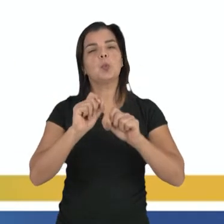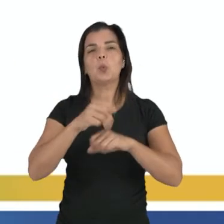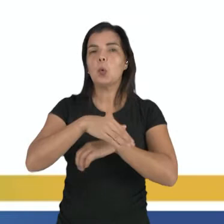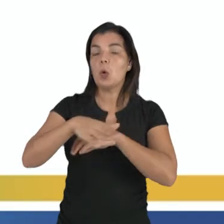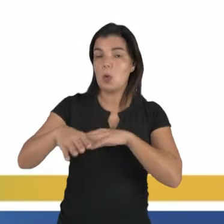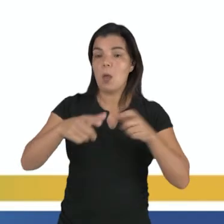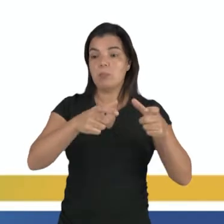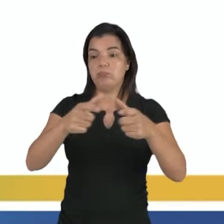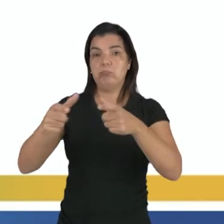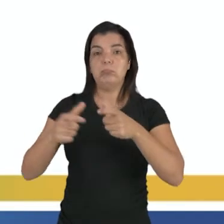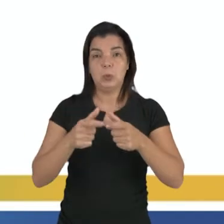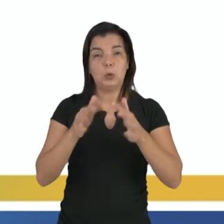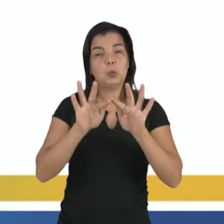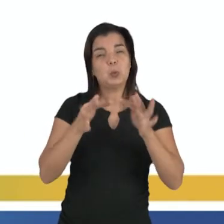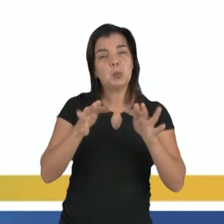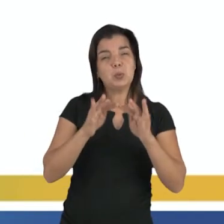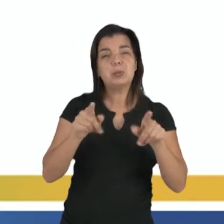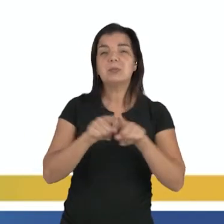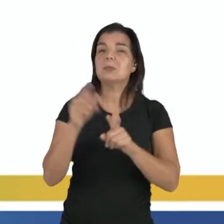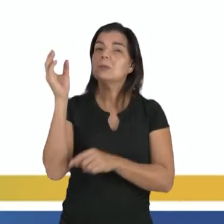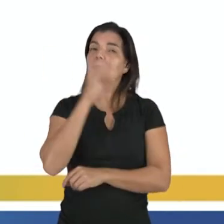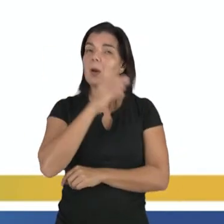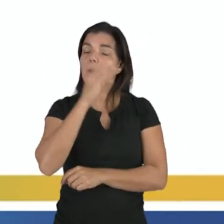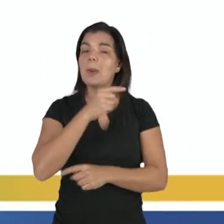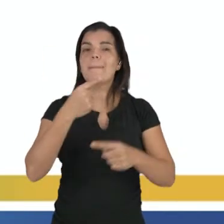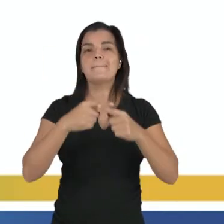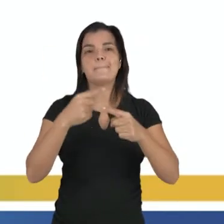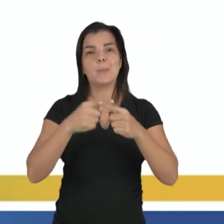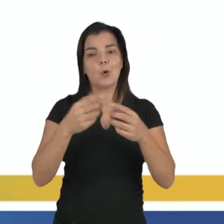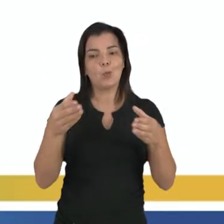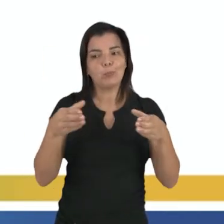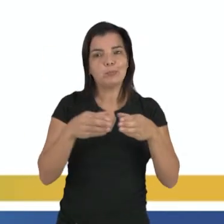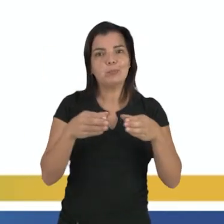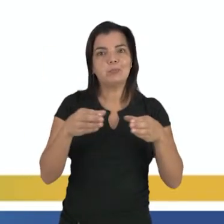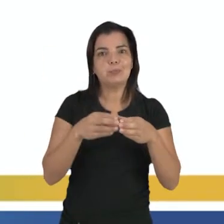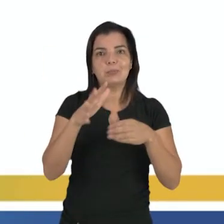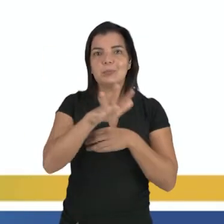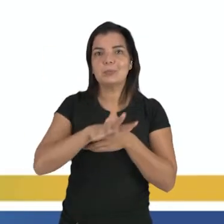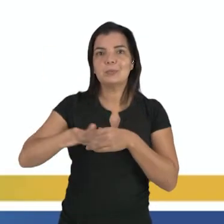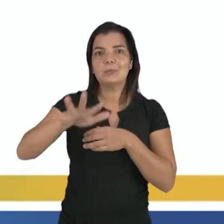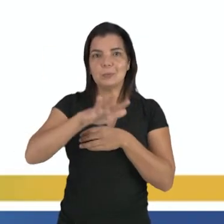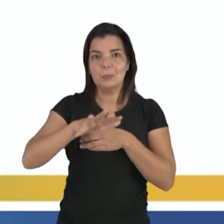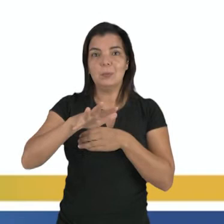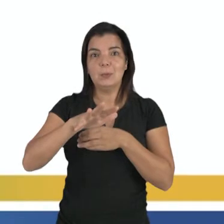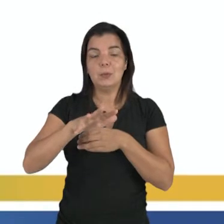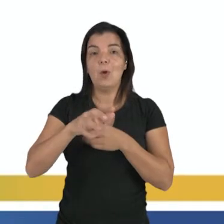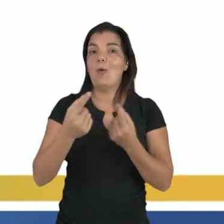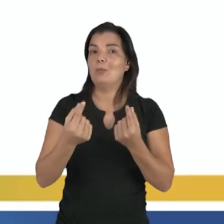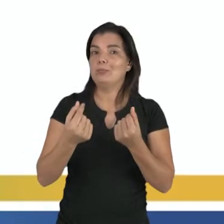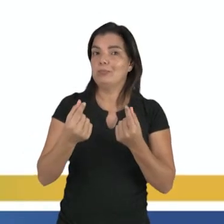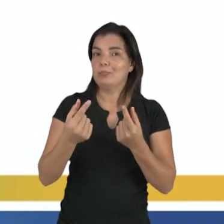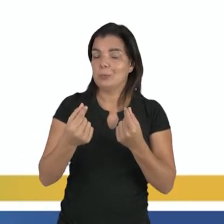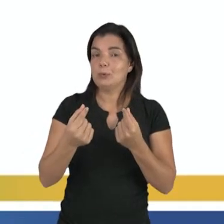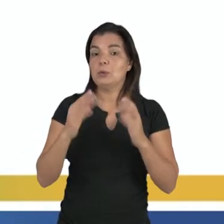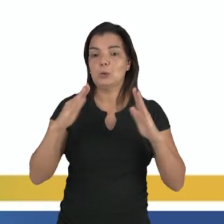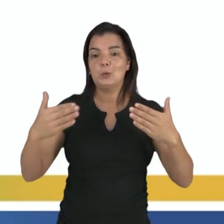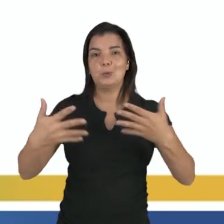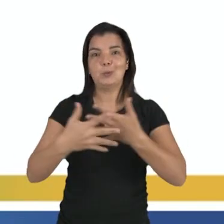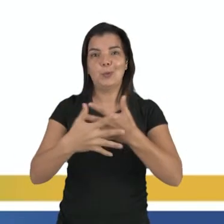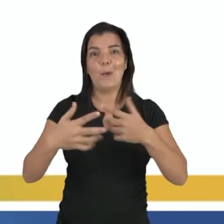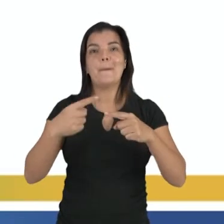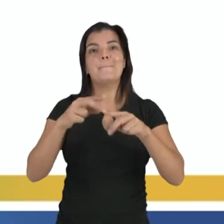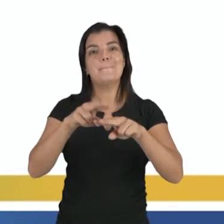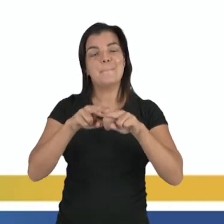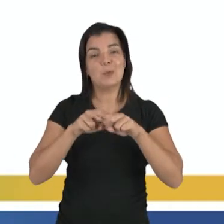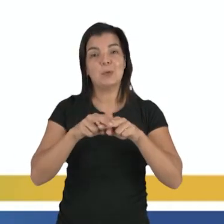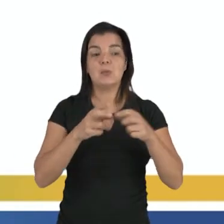de áreas periféricas pelo crescimento rápido e pela segregação espacial gerada pela elevação do preço das áreas centrais. É por isso que aumenta